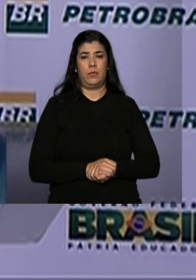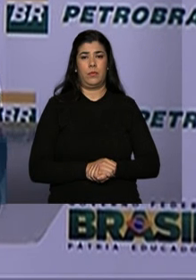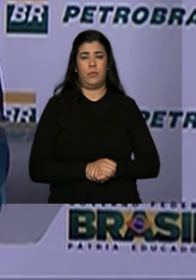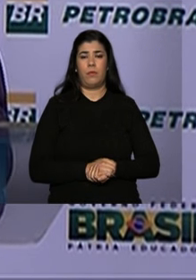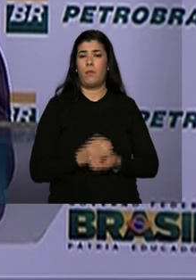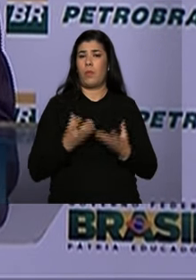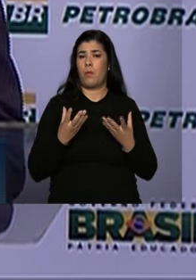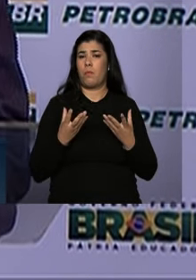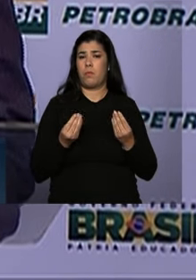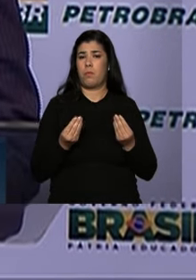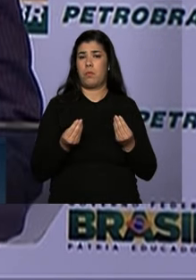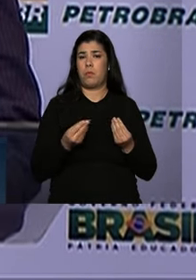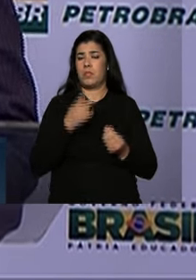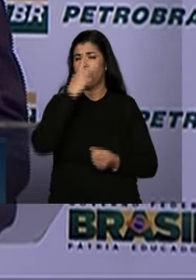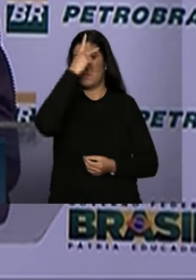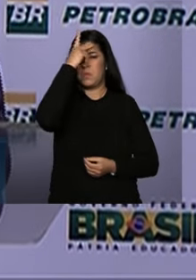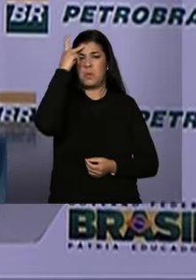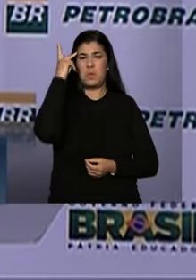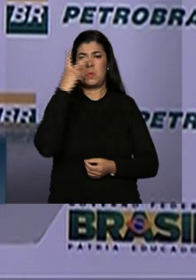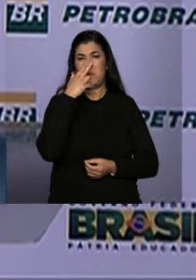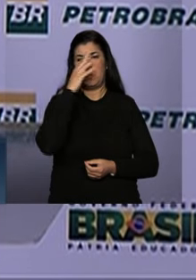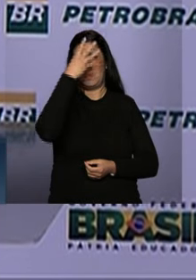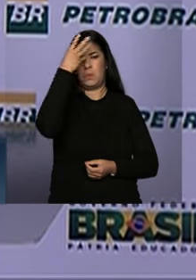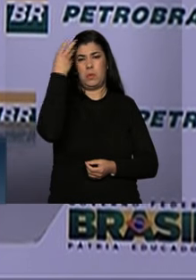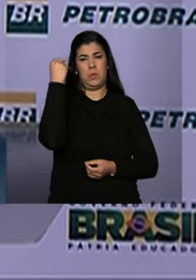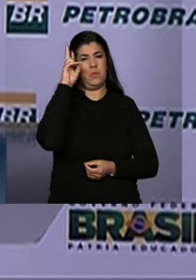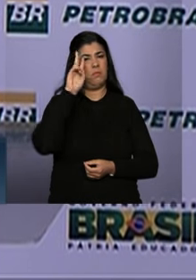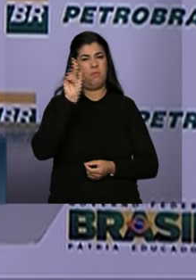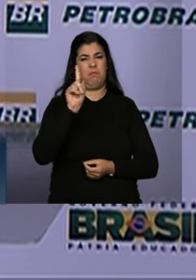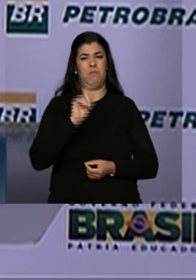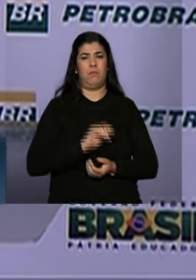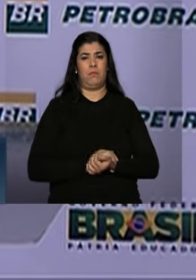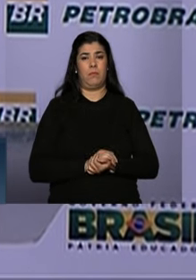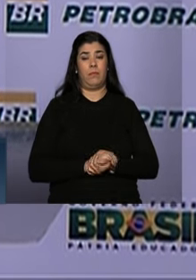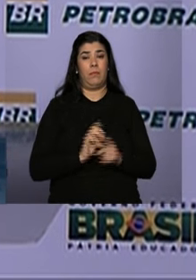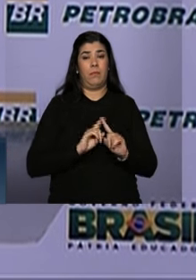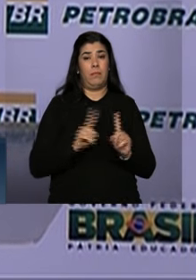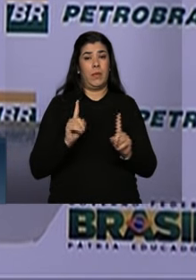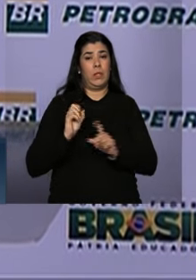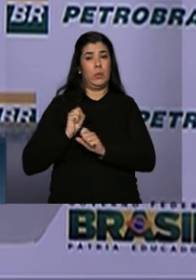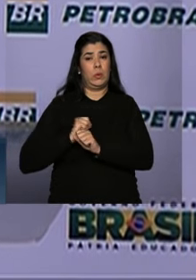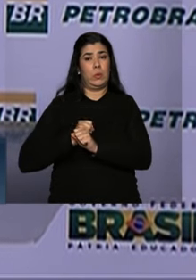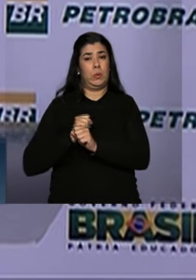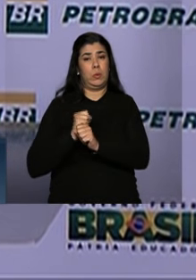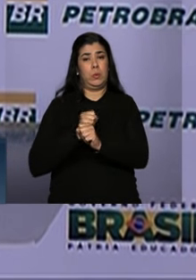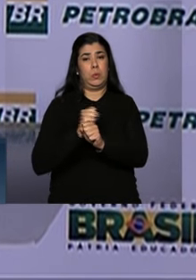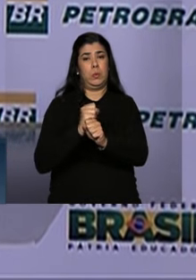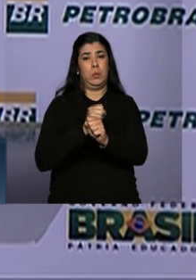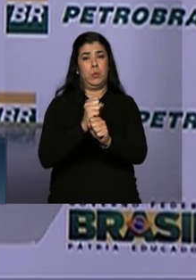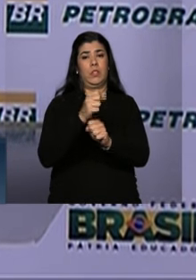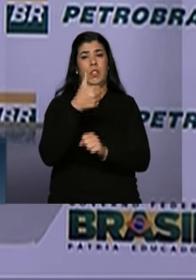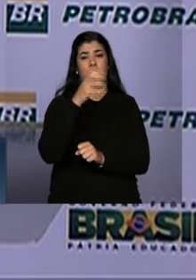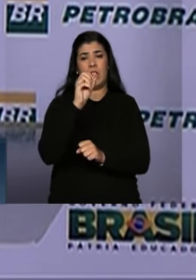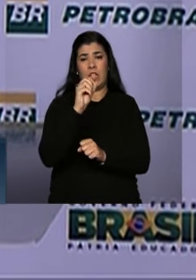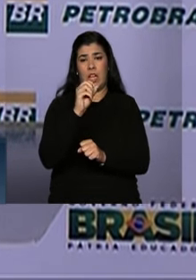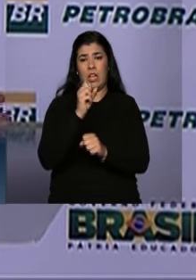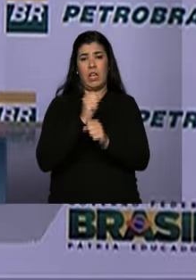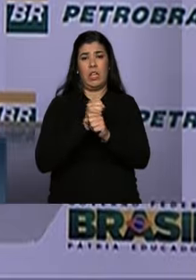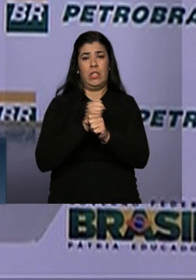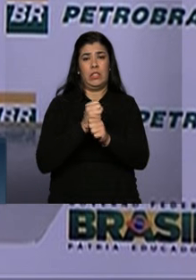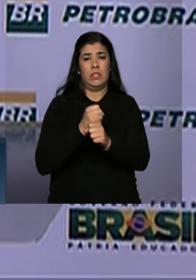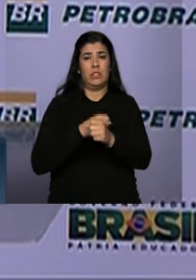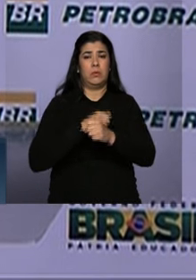muitos talvez não se lembrem, mas durante décadas não foi assim.